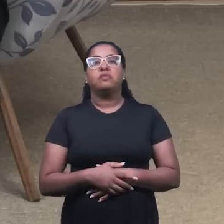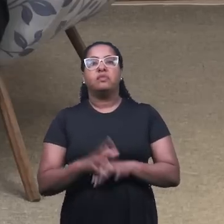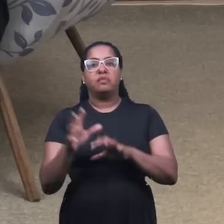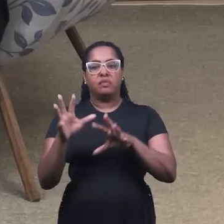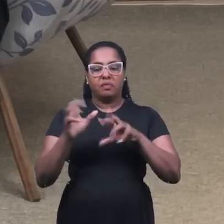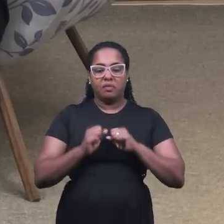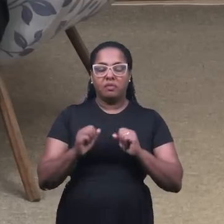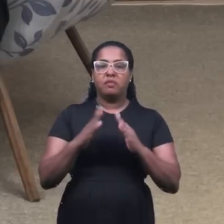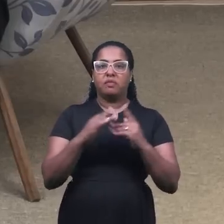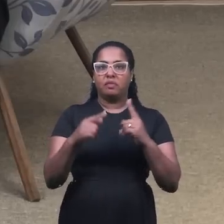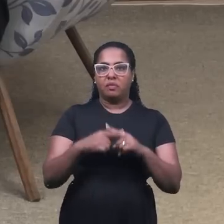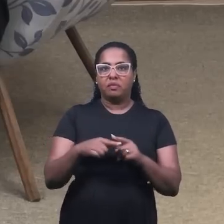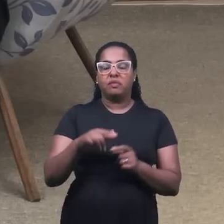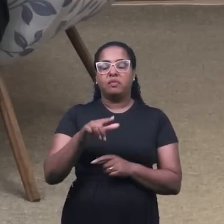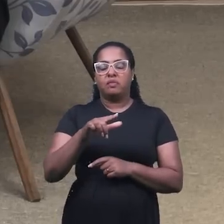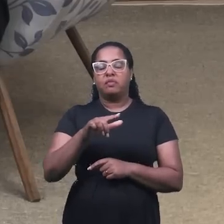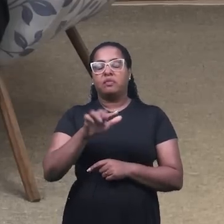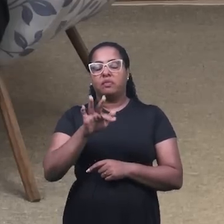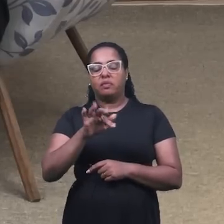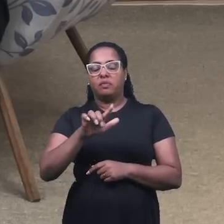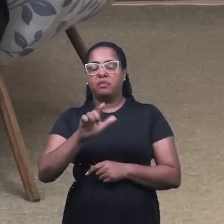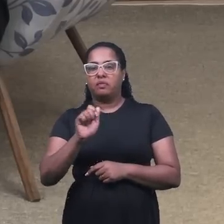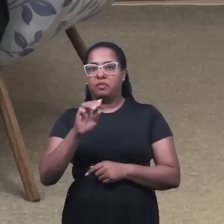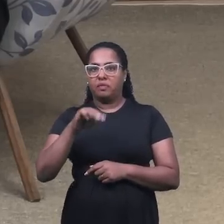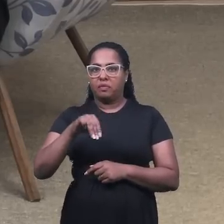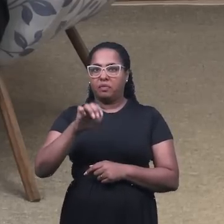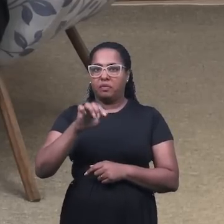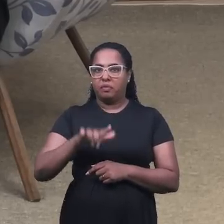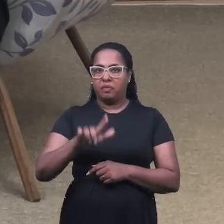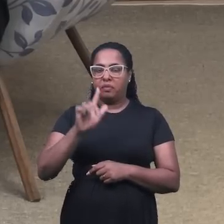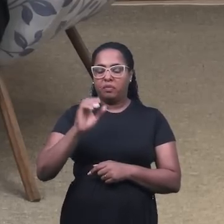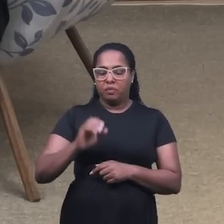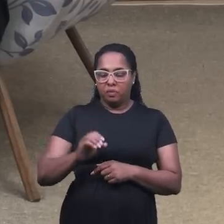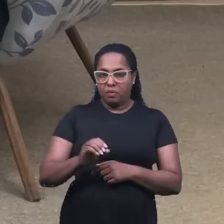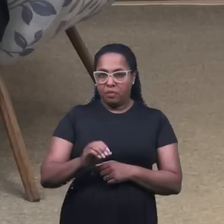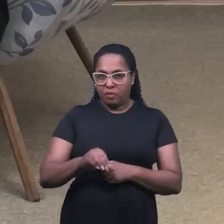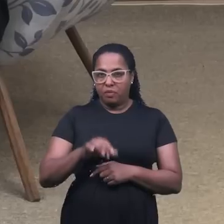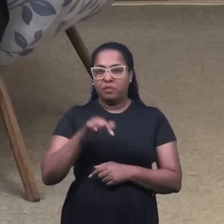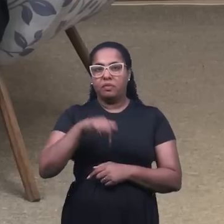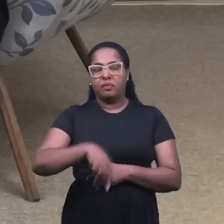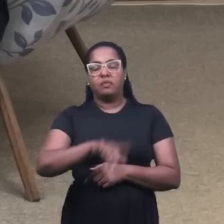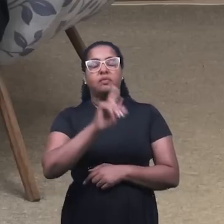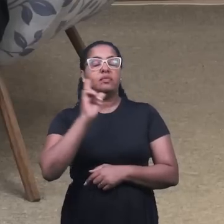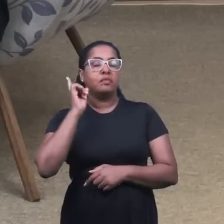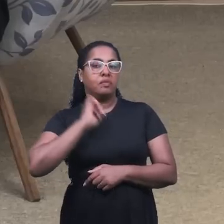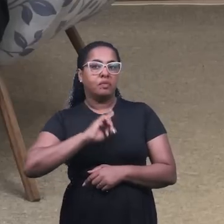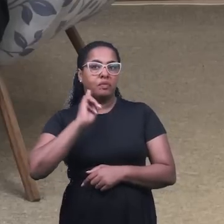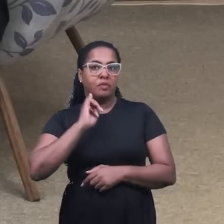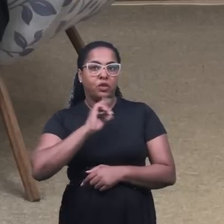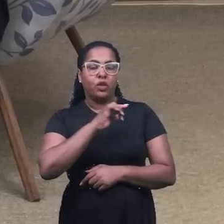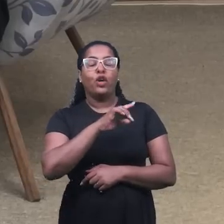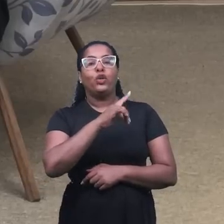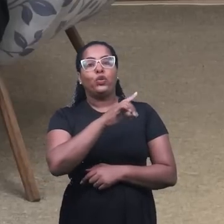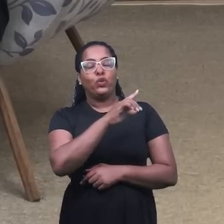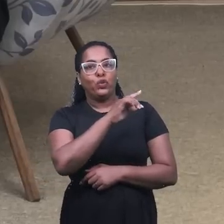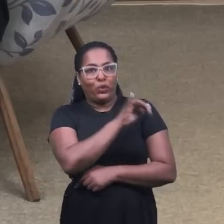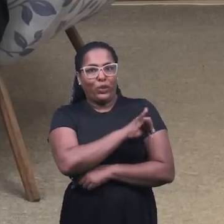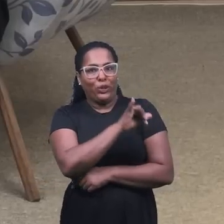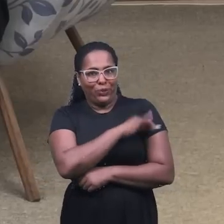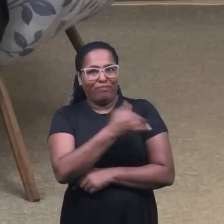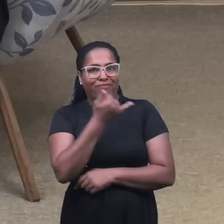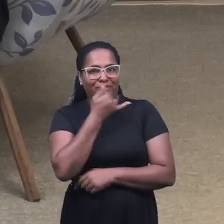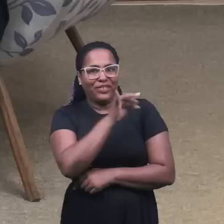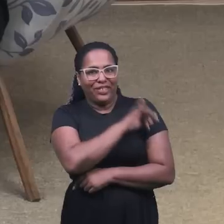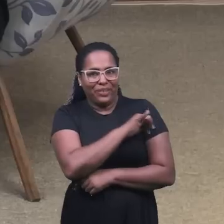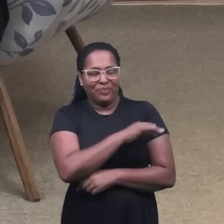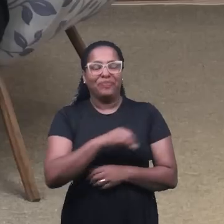do Rio de Janeiro. Muito bem-vindo, companheiro. Amém, pastor. Pai do Senhor, é um prazer participar desse programa mais uma vez. Sempre que convidar, estarei presente.